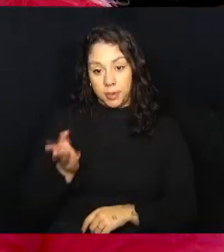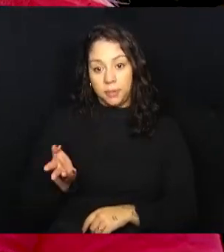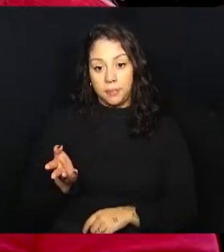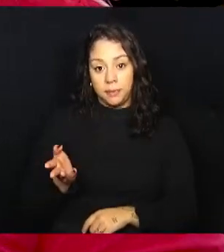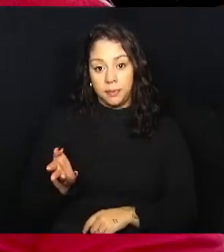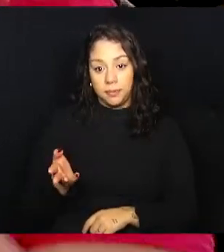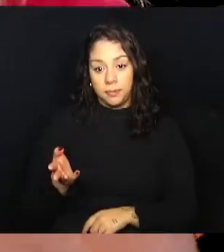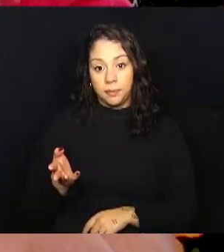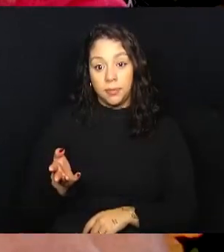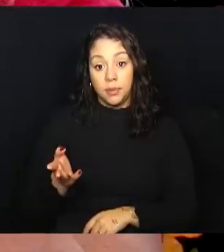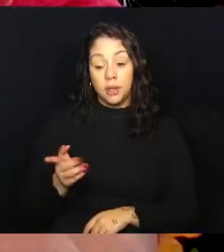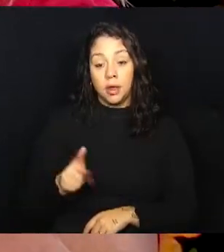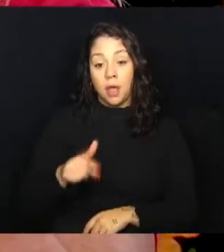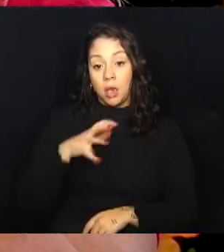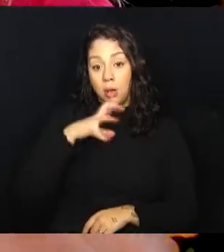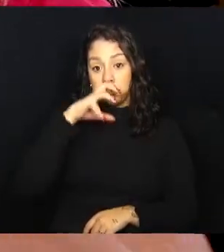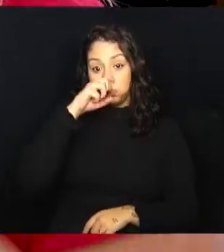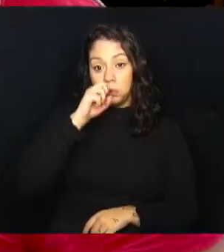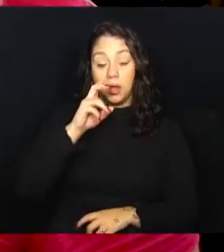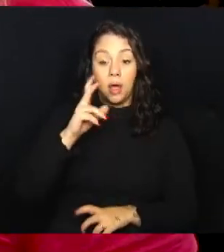ela poder estar respirando sempre